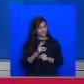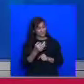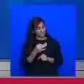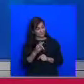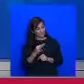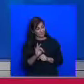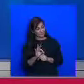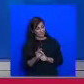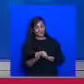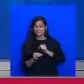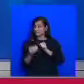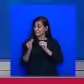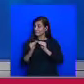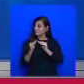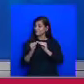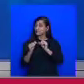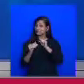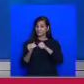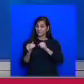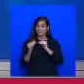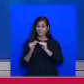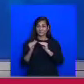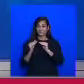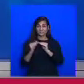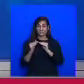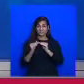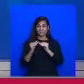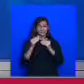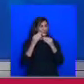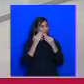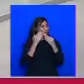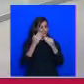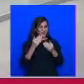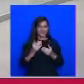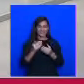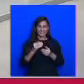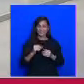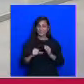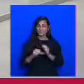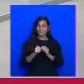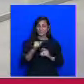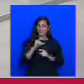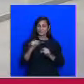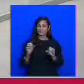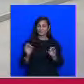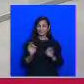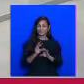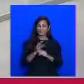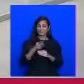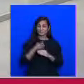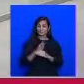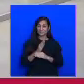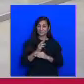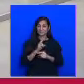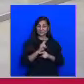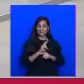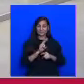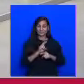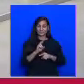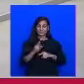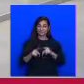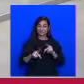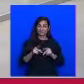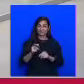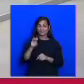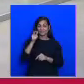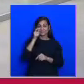Auditoras, confirmam? Confirmo. Sim, confirmo. Obrigado. Primeiro sorteio realizado, validado pelas auditoras